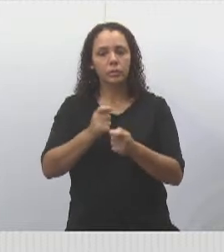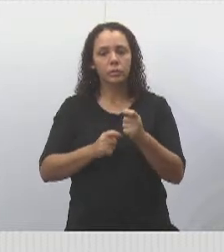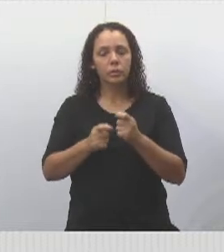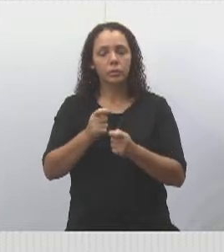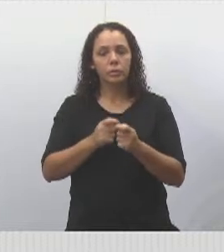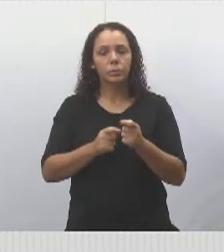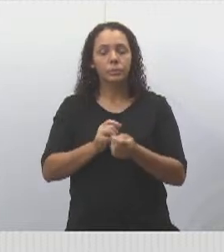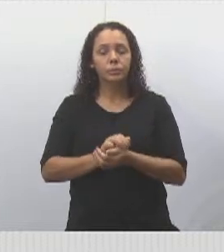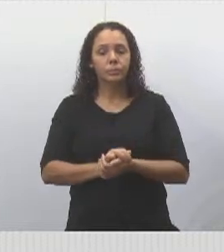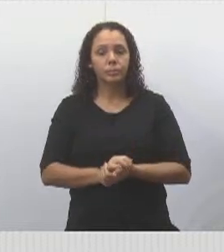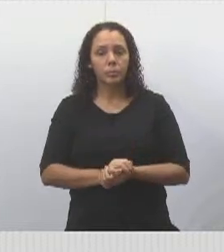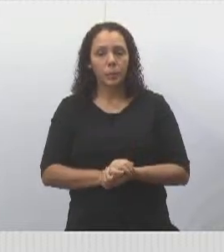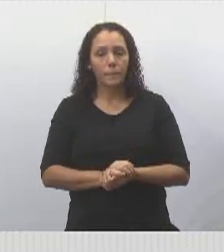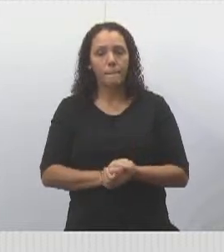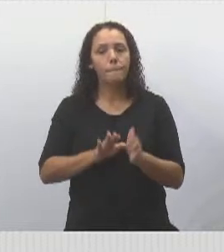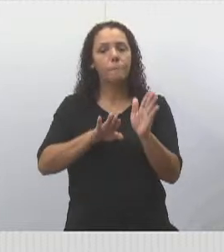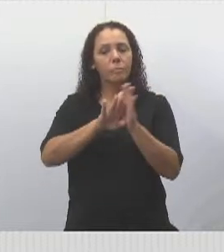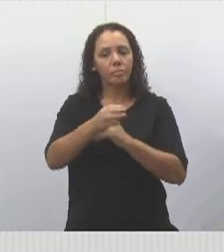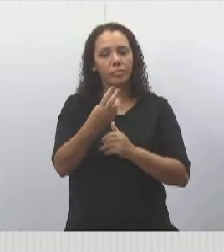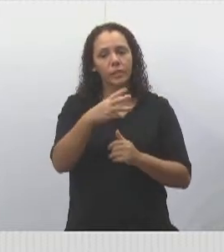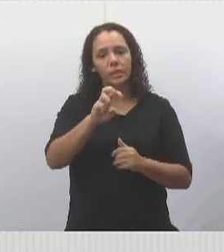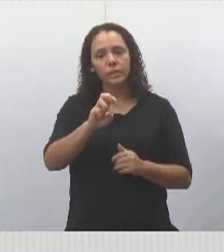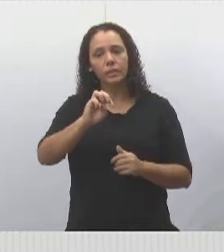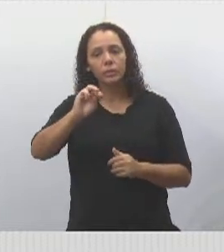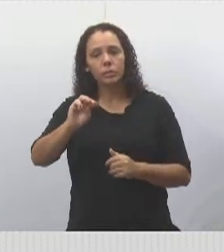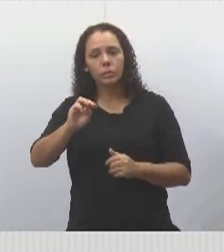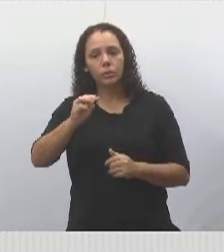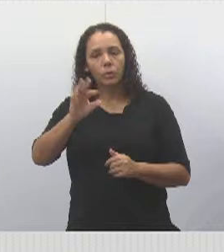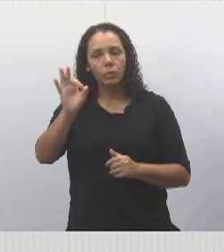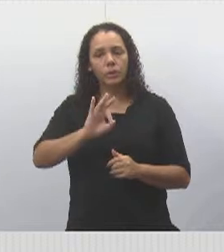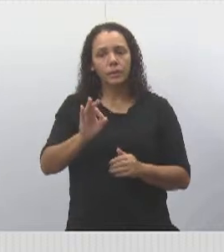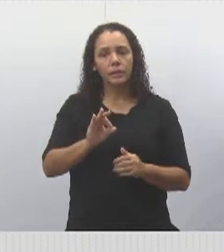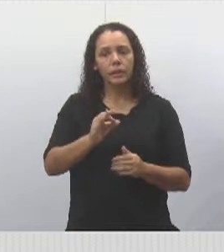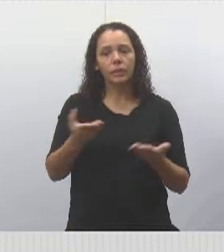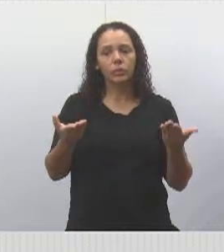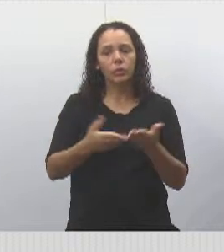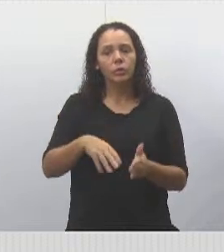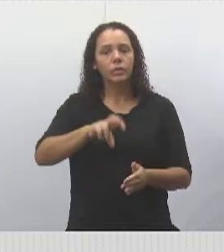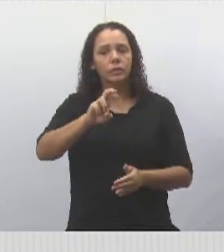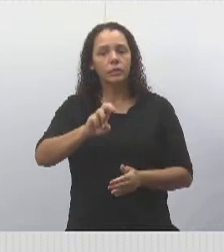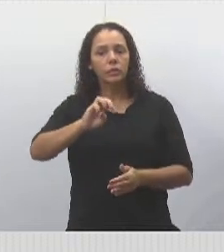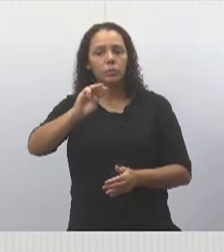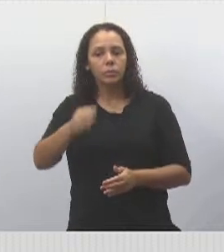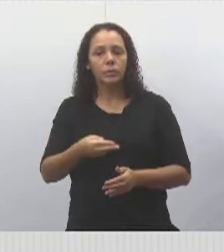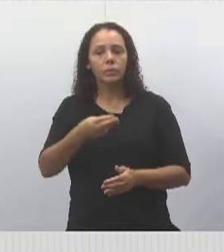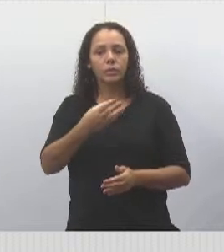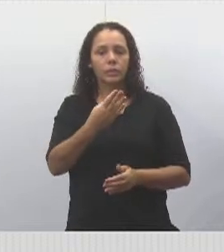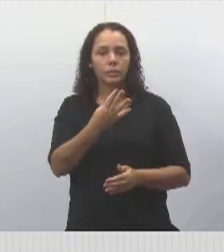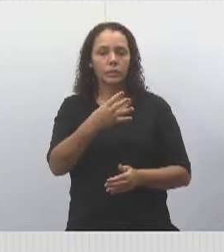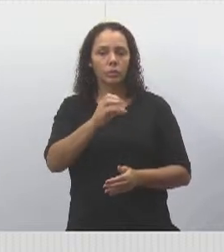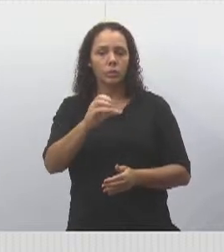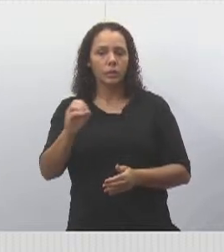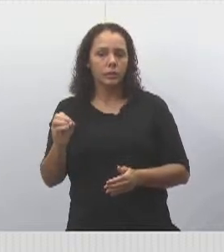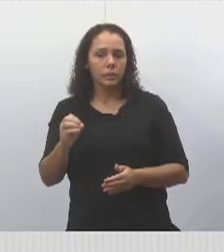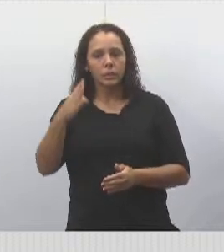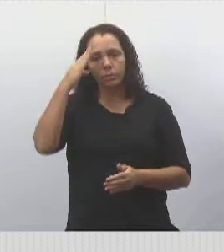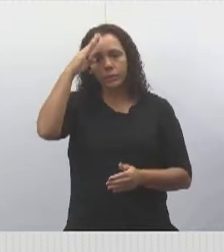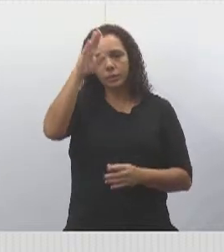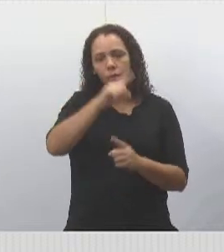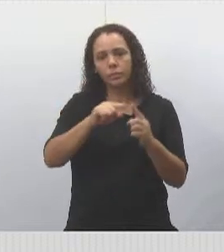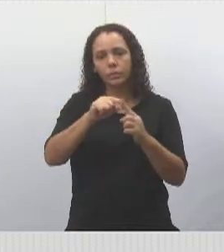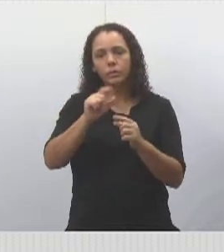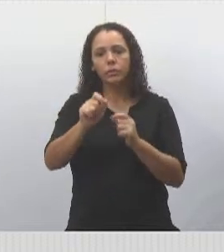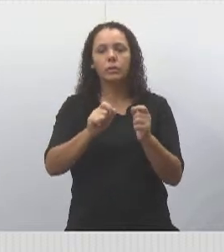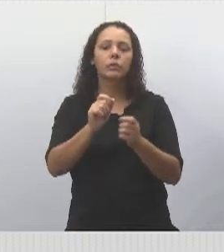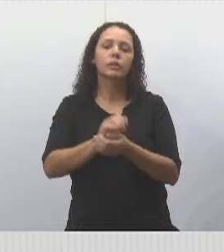Desenvolvimento econômico, um acréscimo de 35%, chegando em 5 milhões e 400. As principais ações é